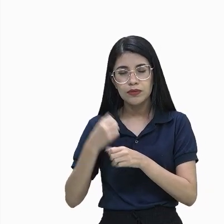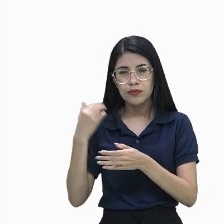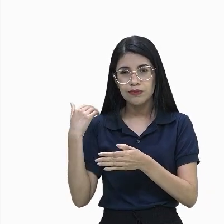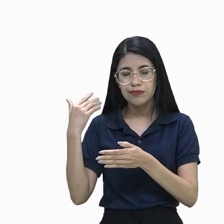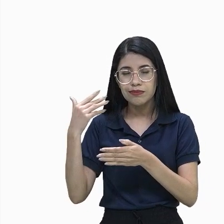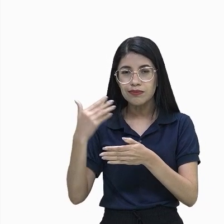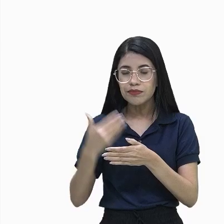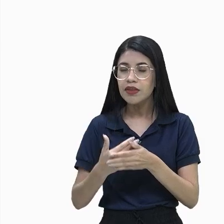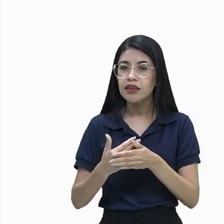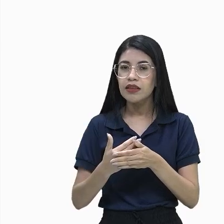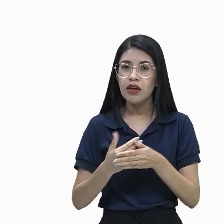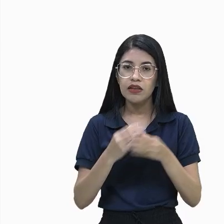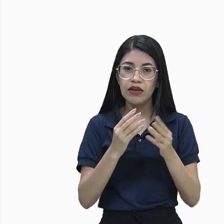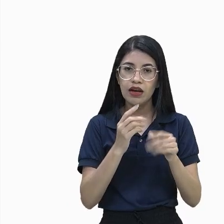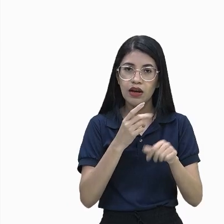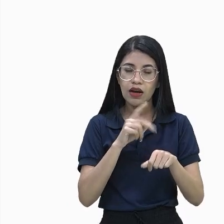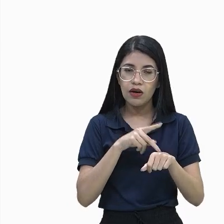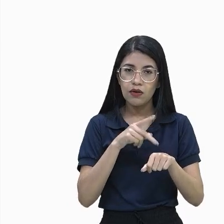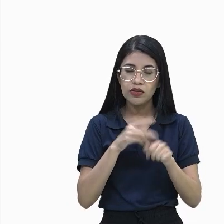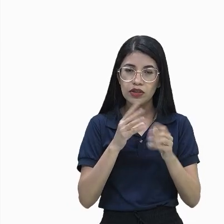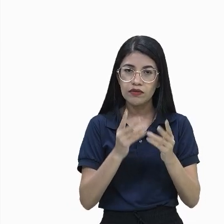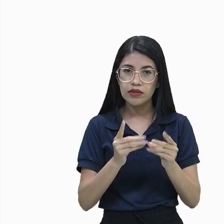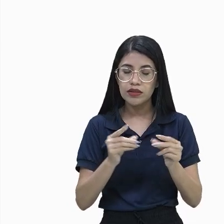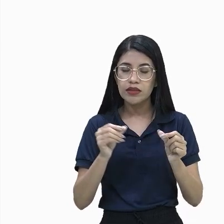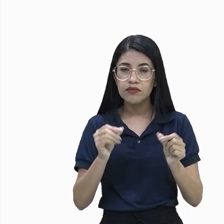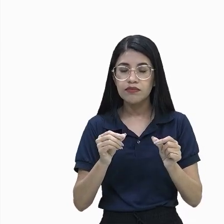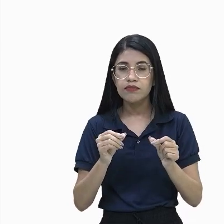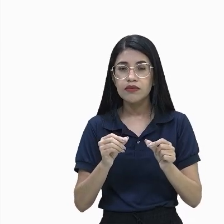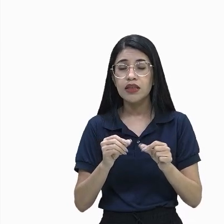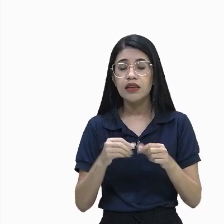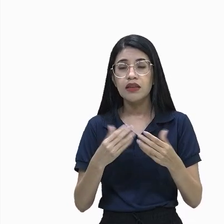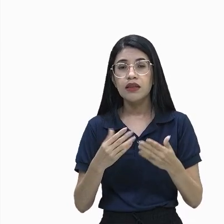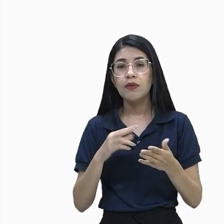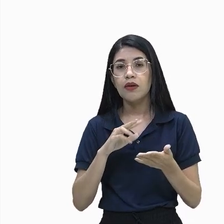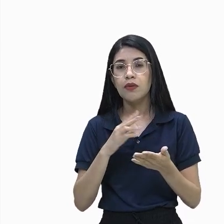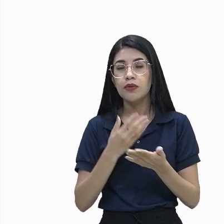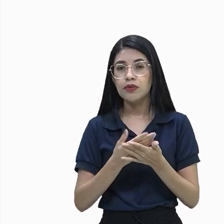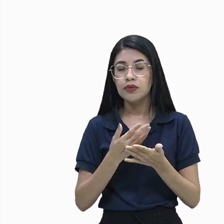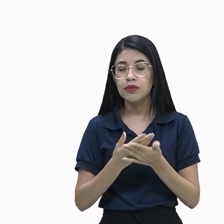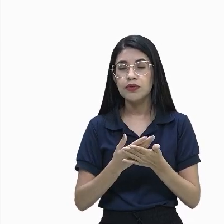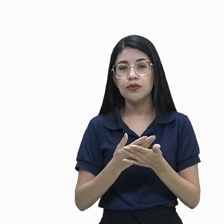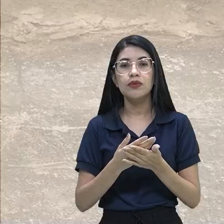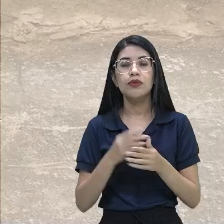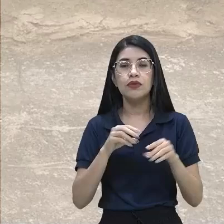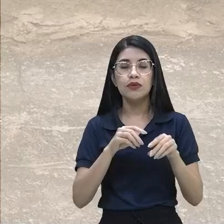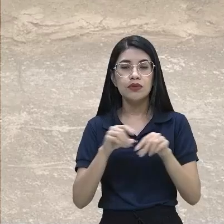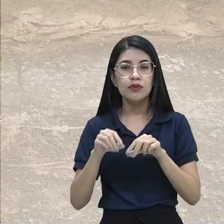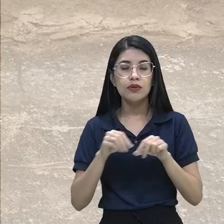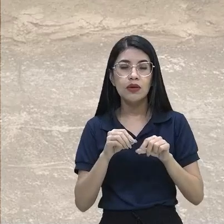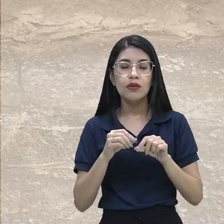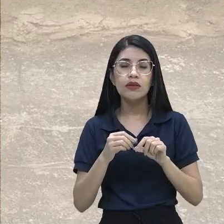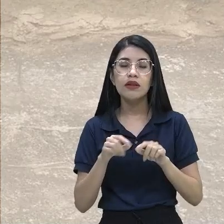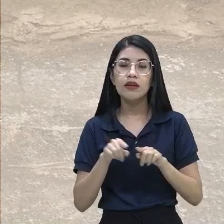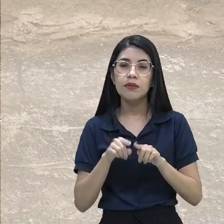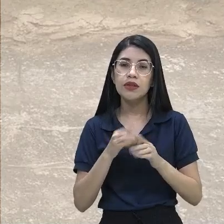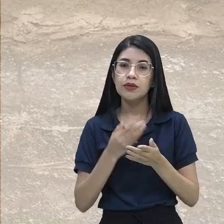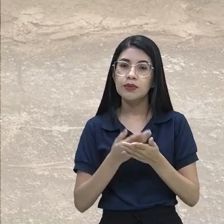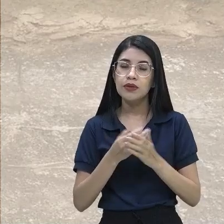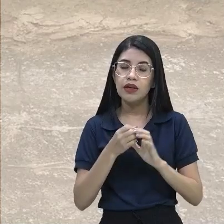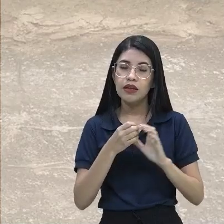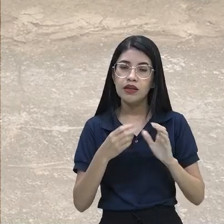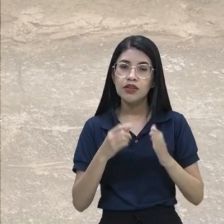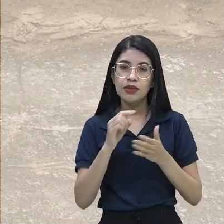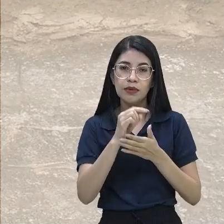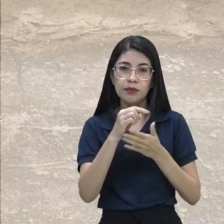anos. Então, a pedologia ela acaba estudando essas características. E quais são os fatores, né, que a